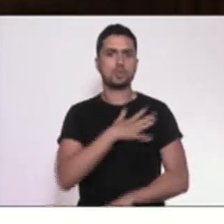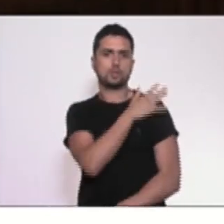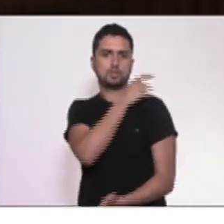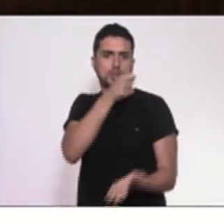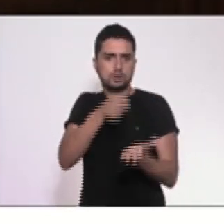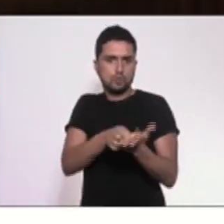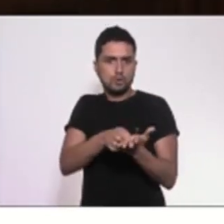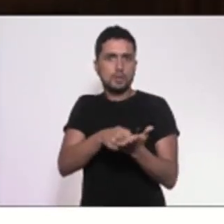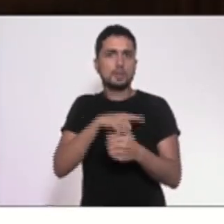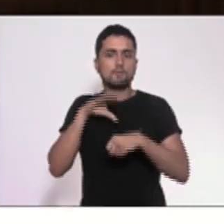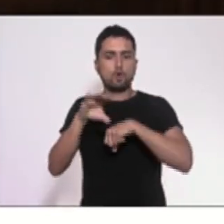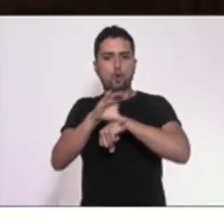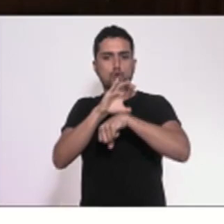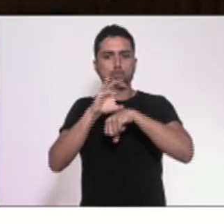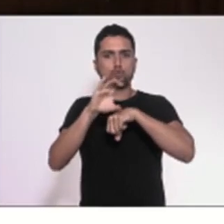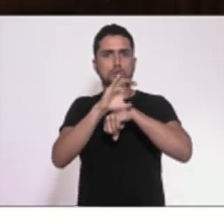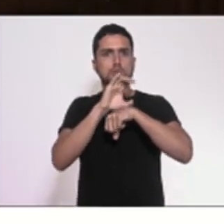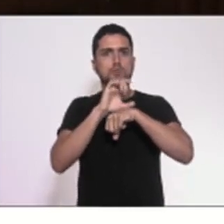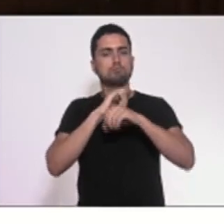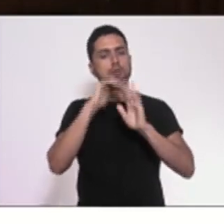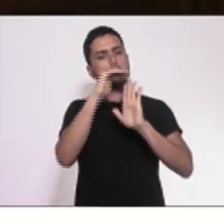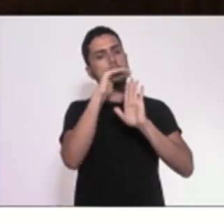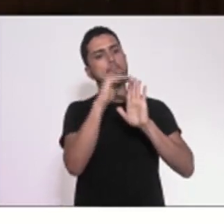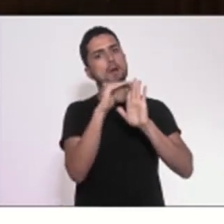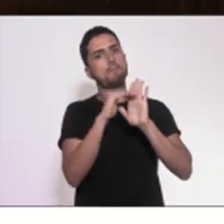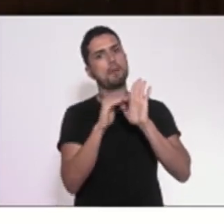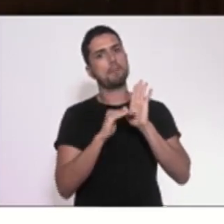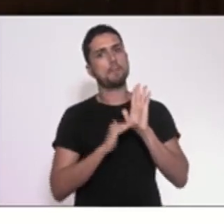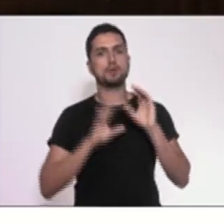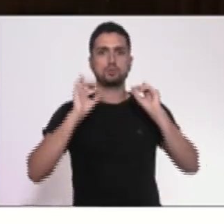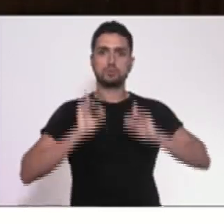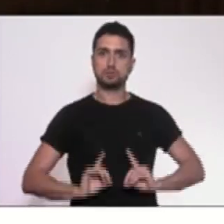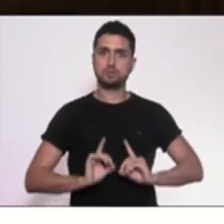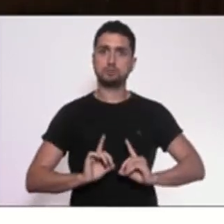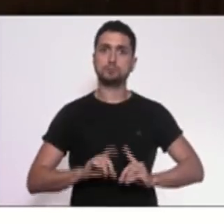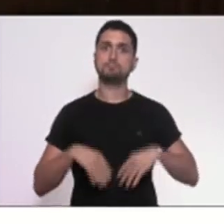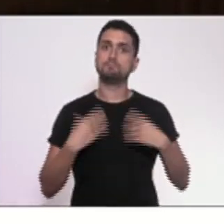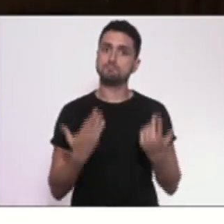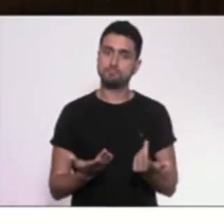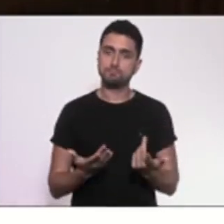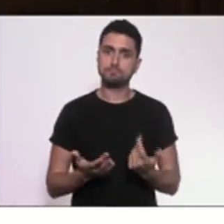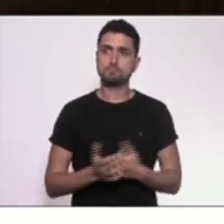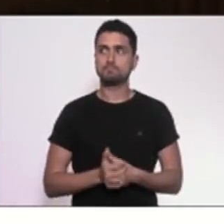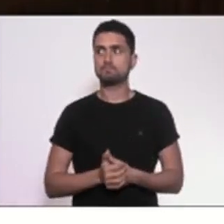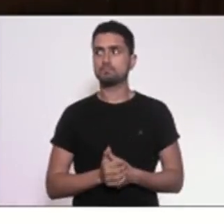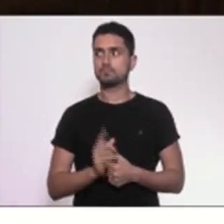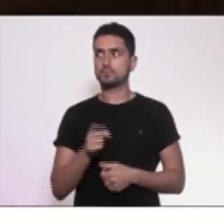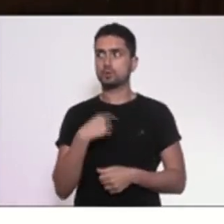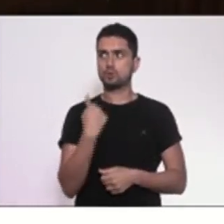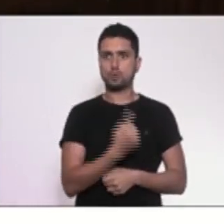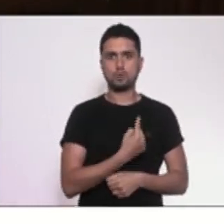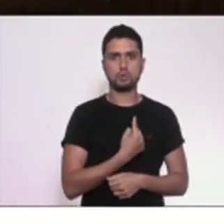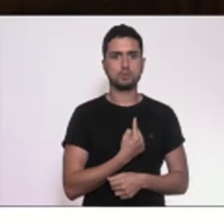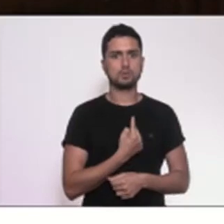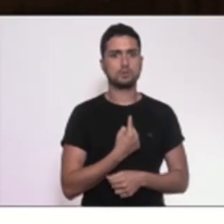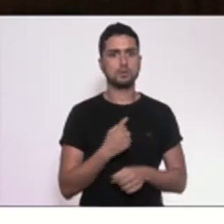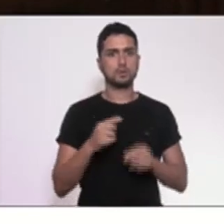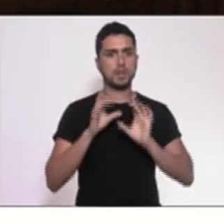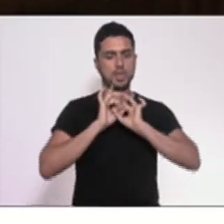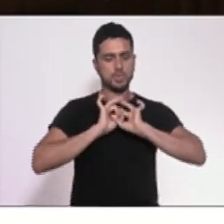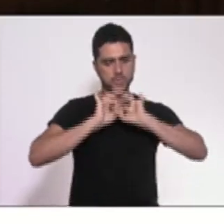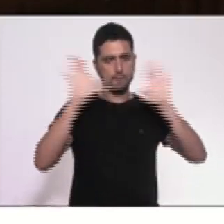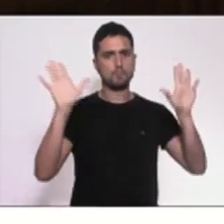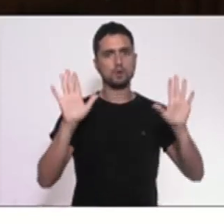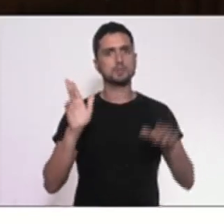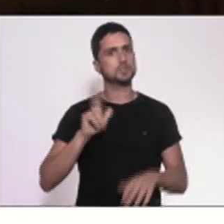Constituição vários direitos sociais. Que essa baixa intensidade da nossa democracia nunca permitiu que